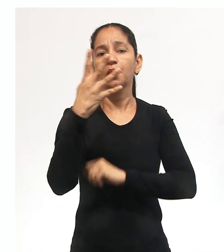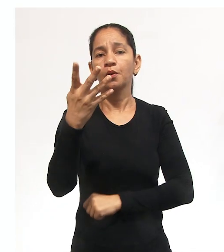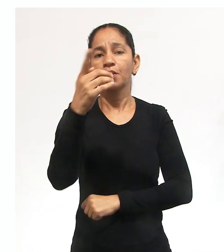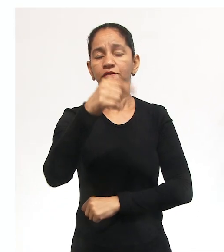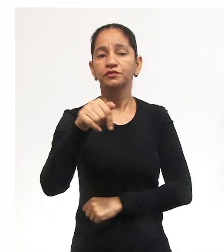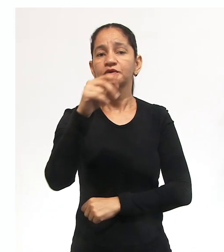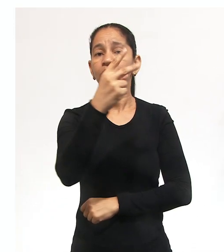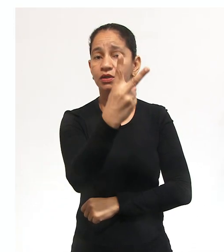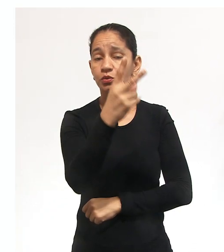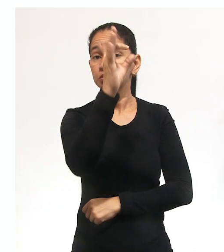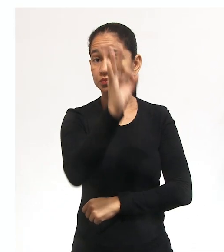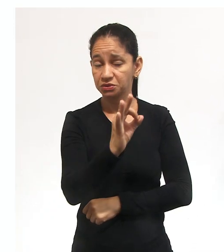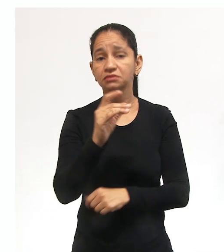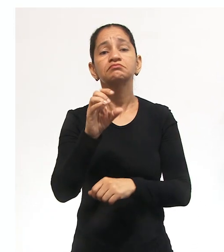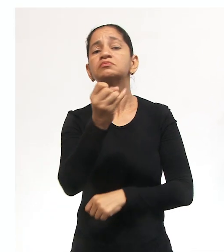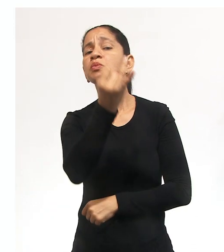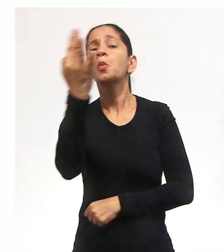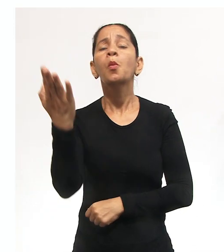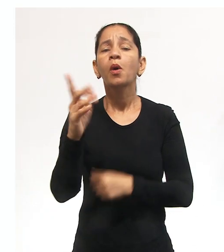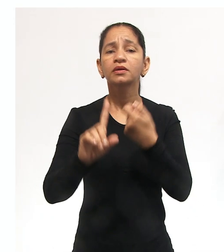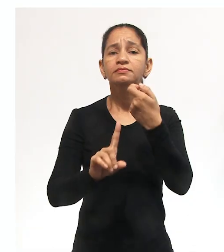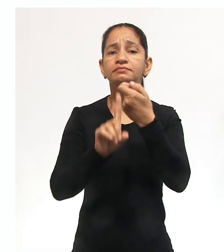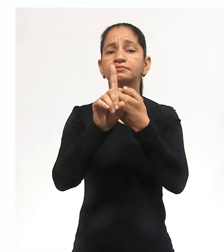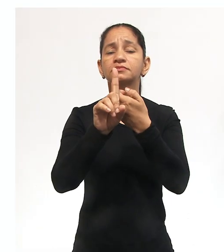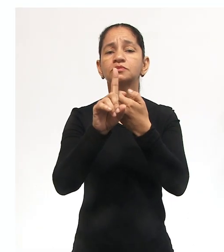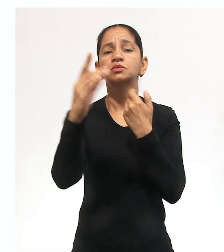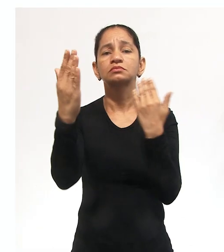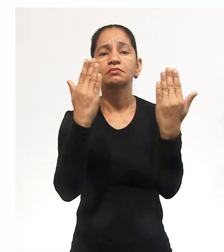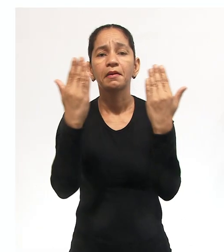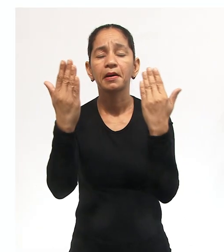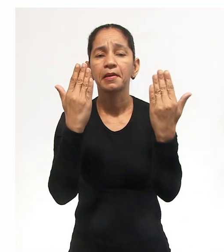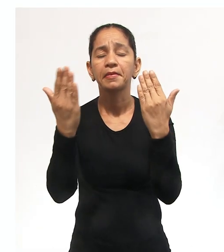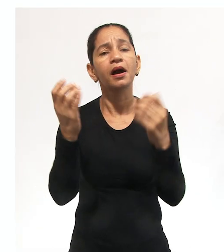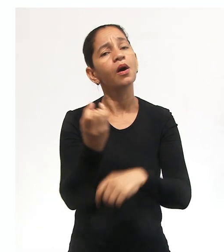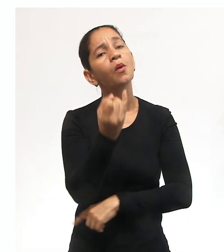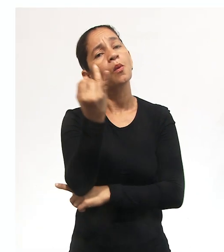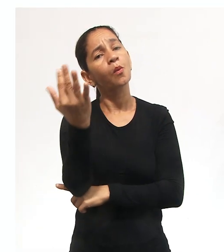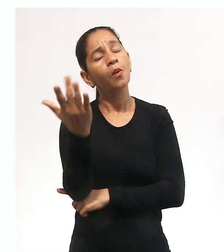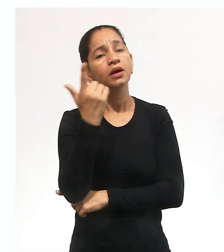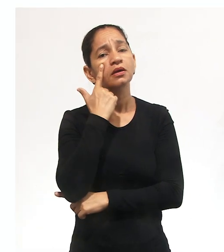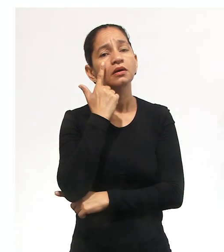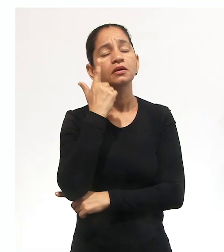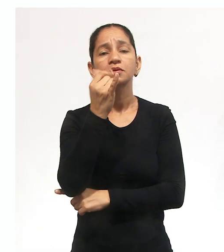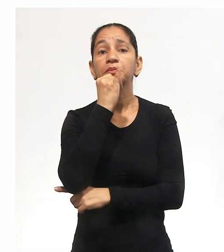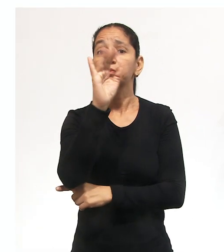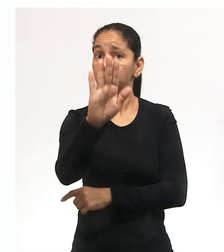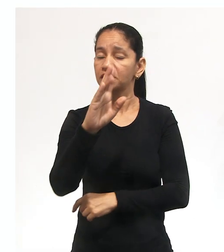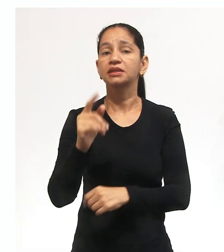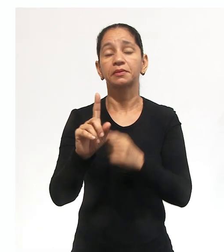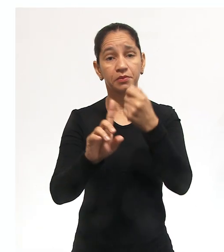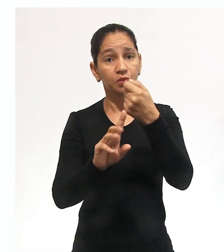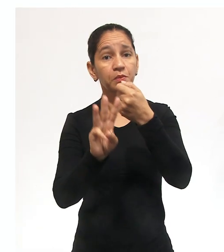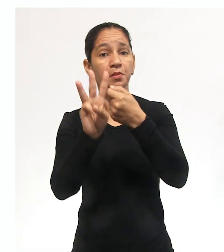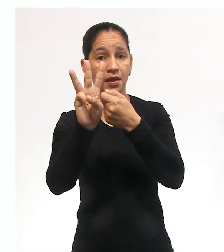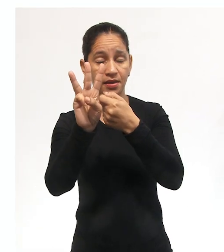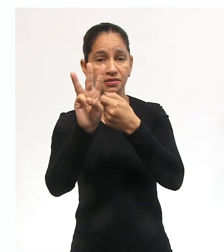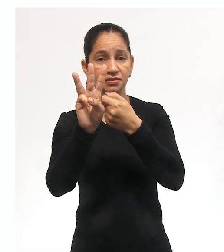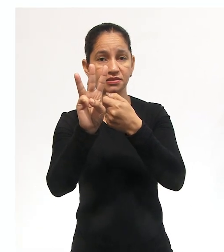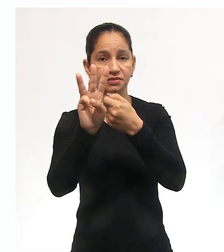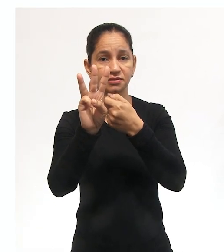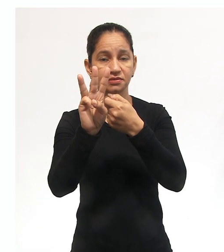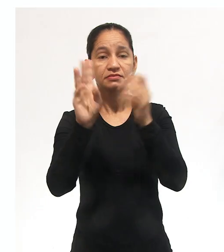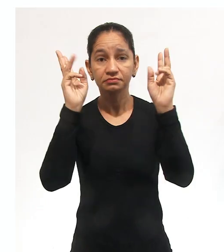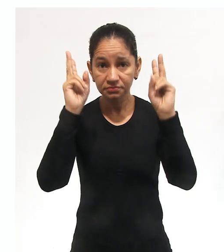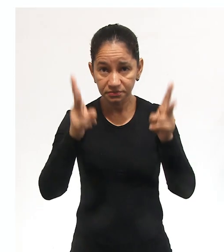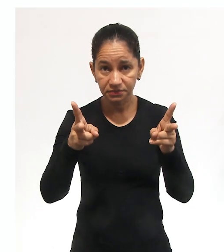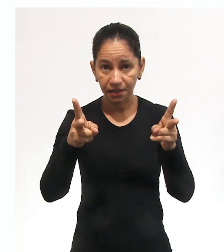o gestor pode estimar a meta mensal proporcional, ou seja, eu tenho uma taxa aqui trimestral, né?